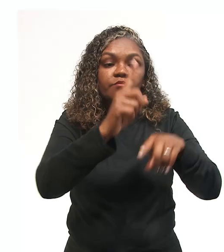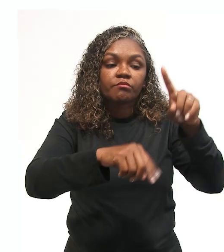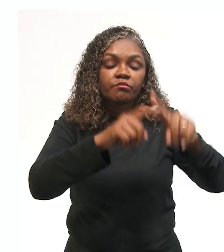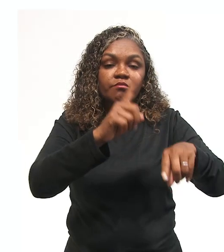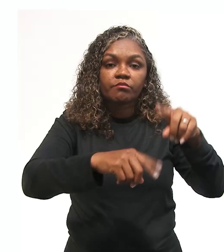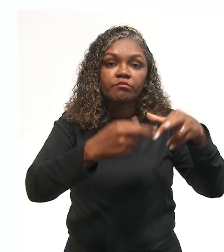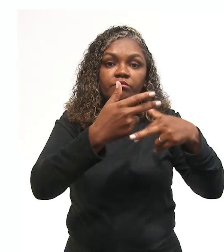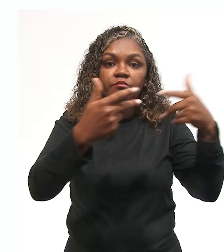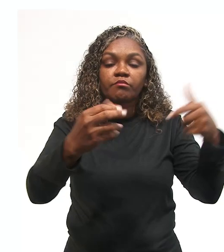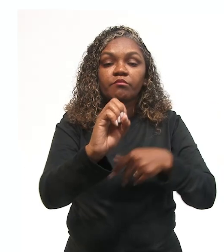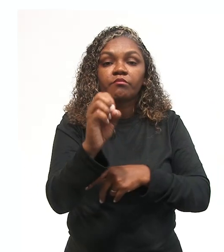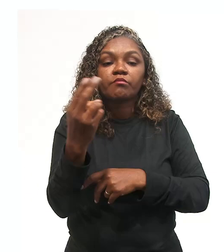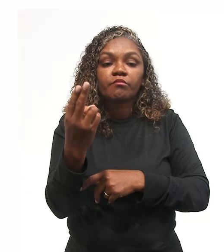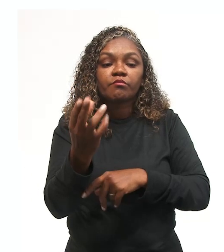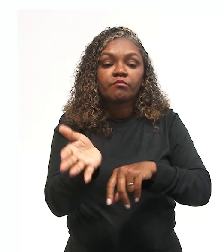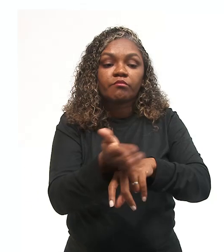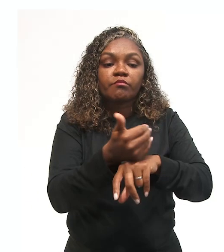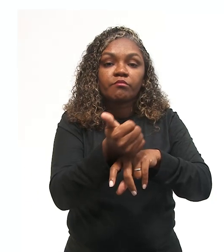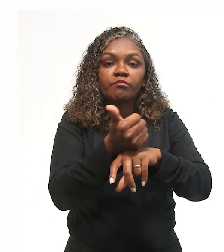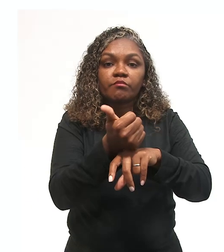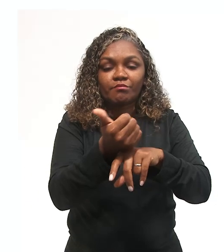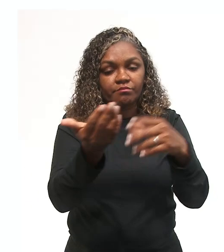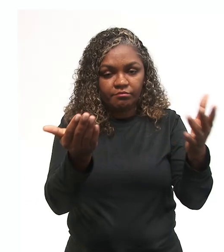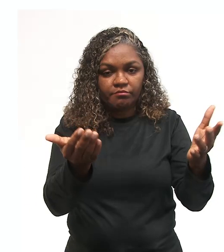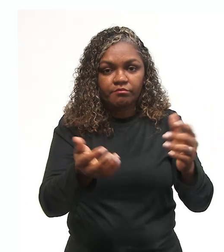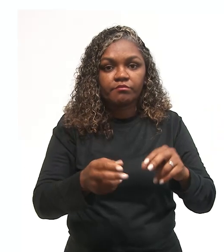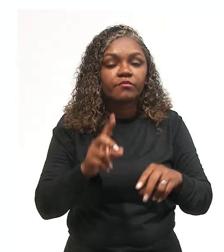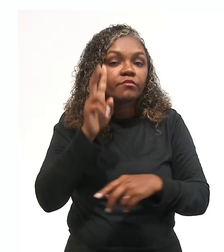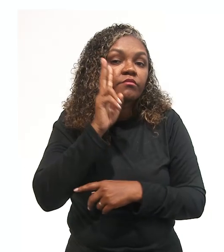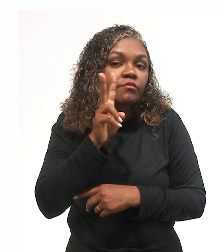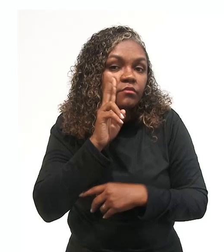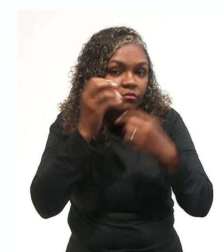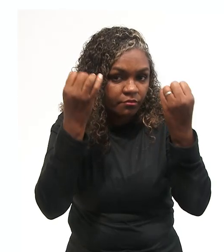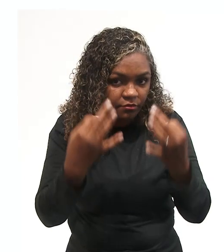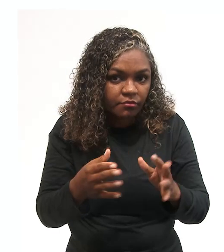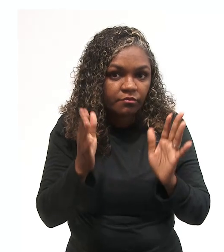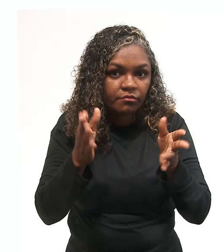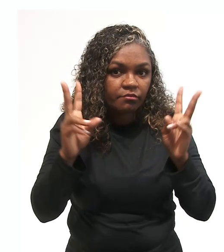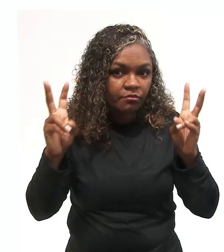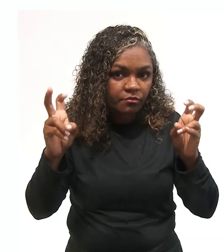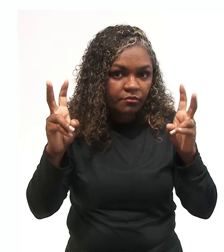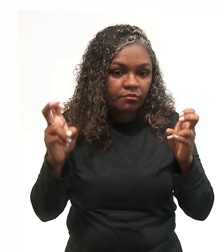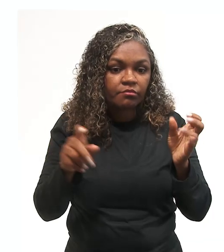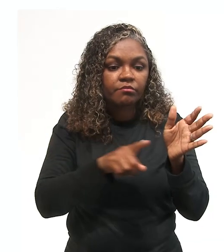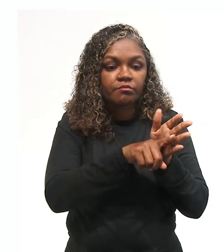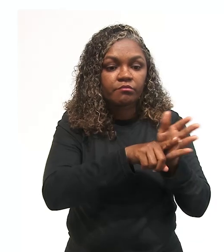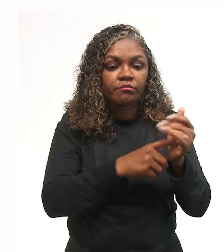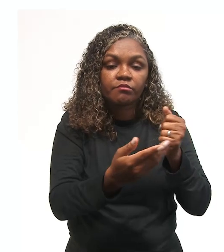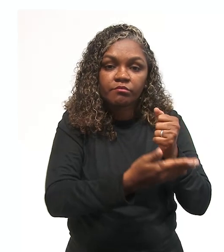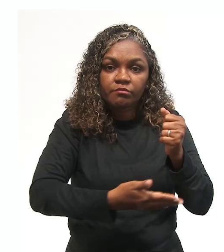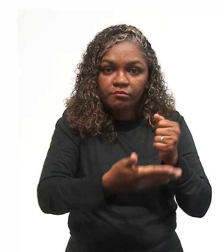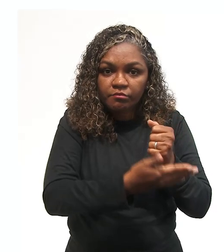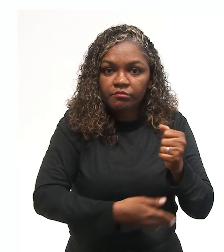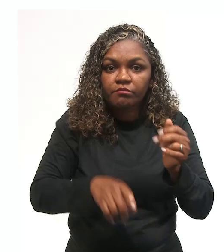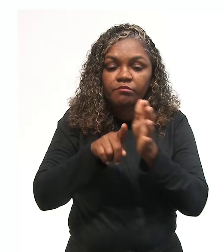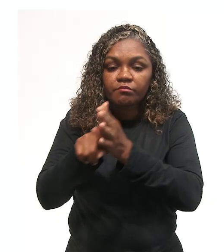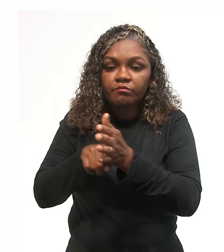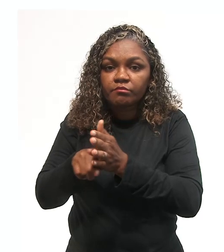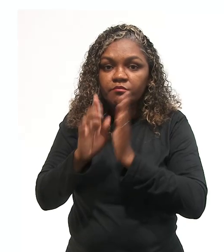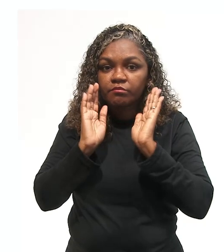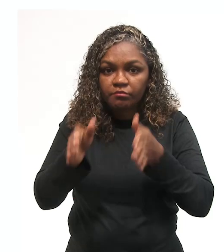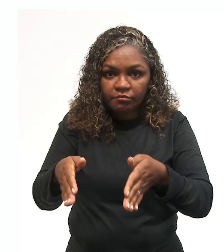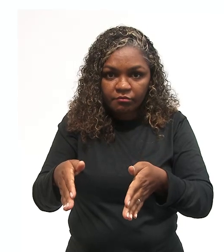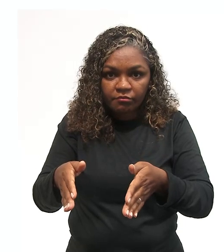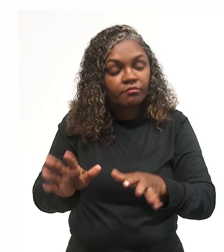O que isso faz a gente lembrar? Né? Vocês devem lembrar que nós já falamos sobre isso. Pesquisa básica, pesquisa